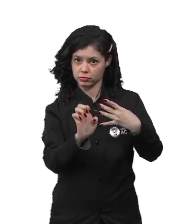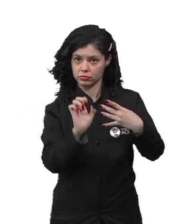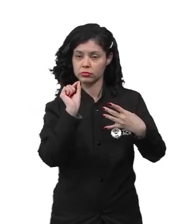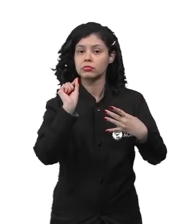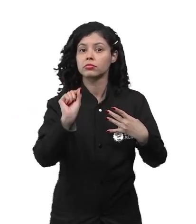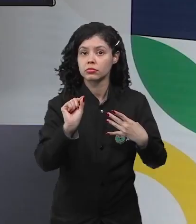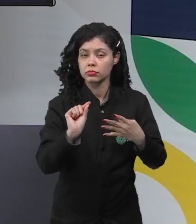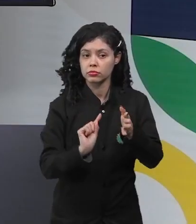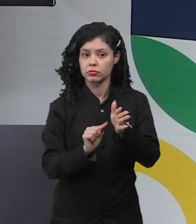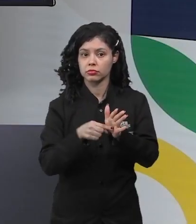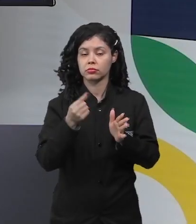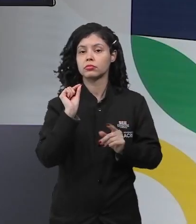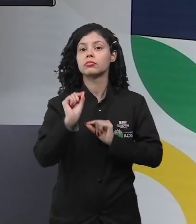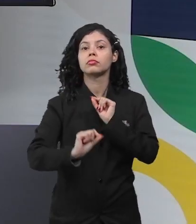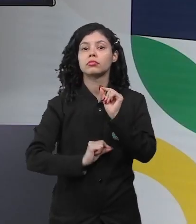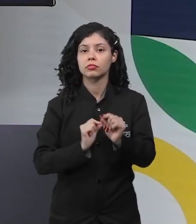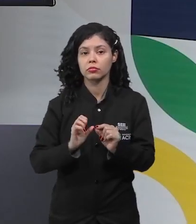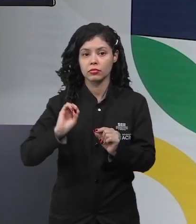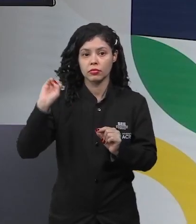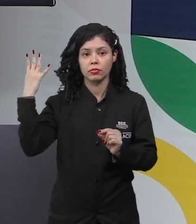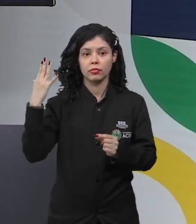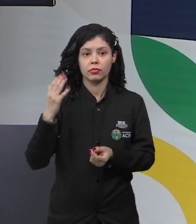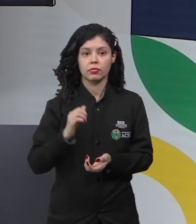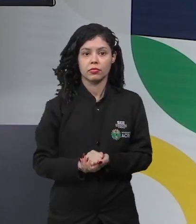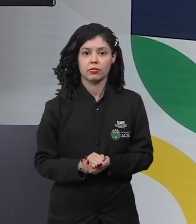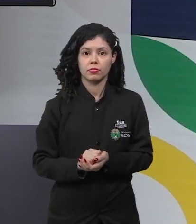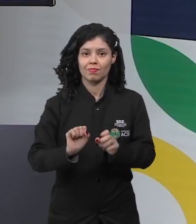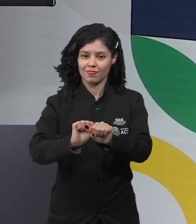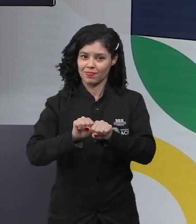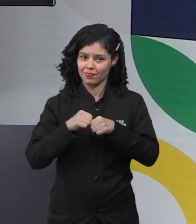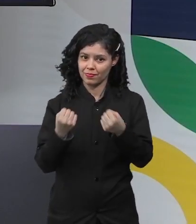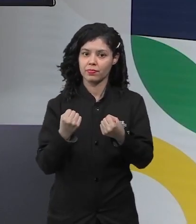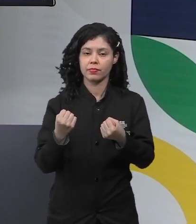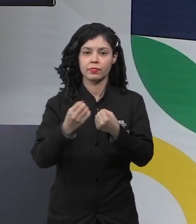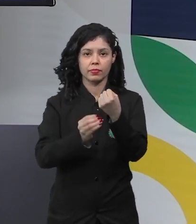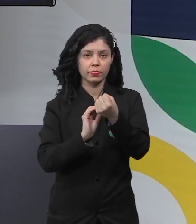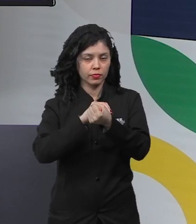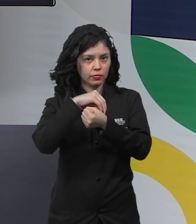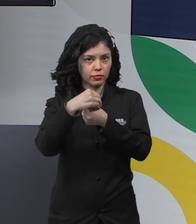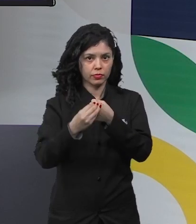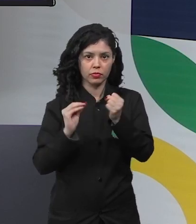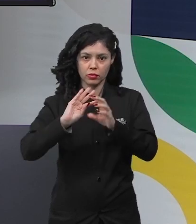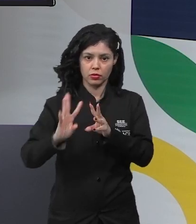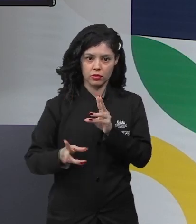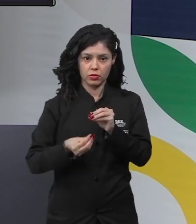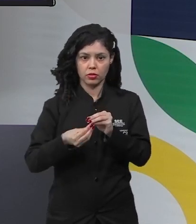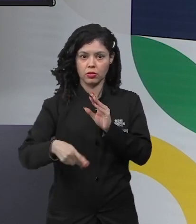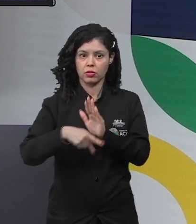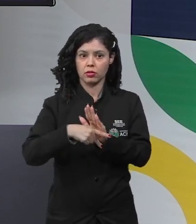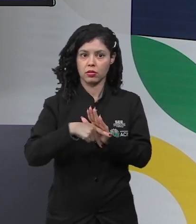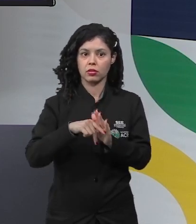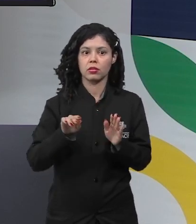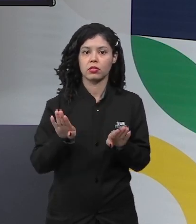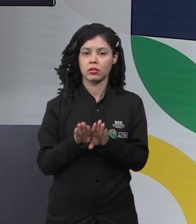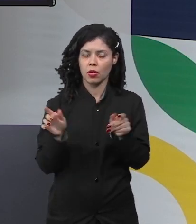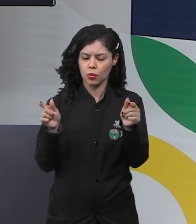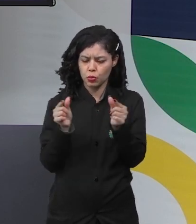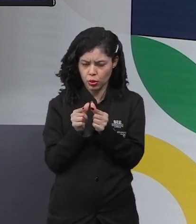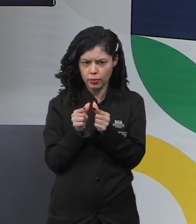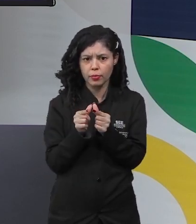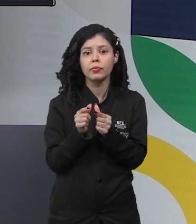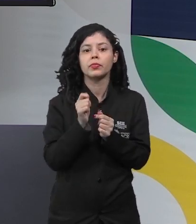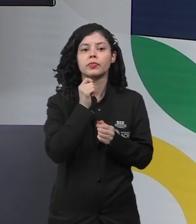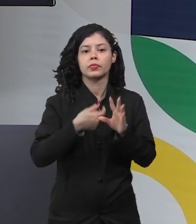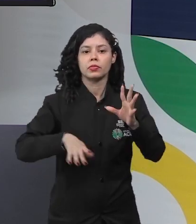fase, pessoal, vai acontecer o quê? As quebras de moléculas complexas em moléculas menores.